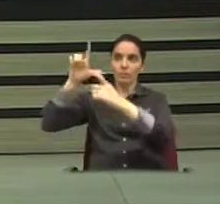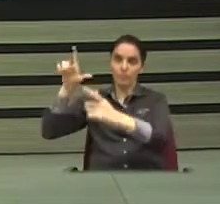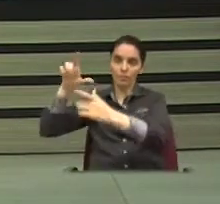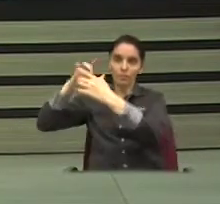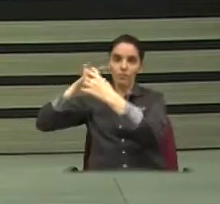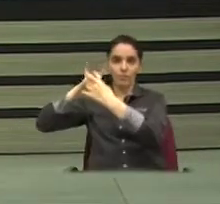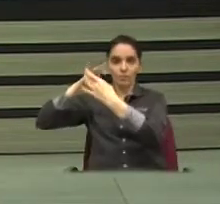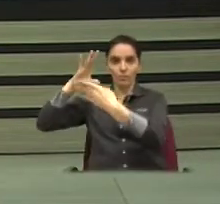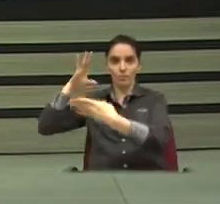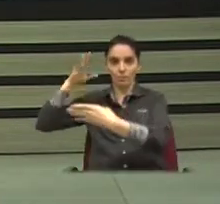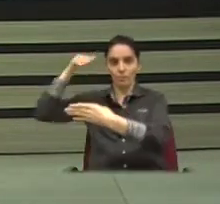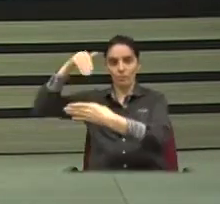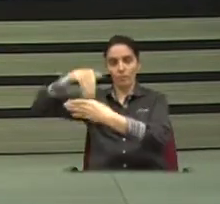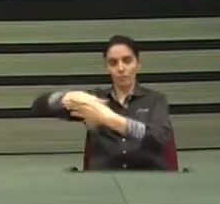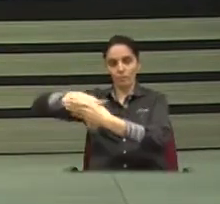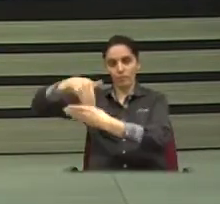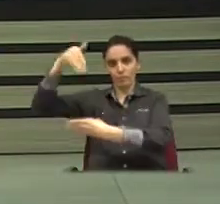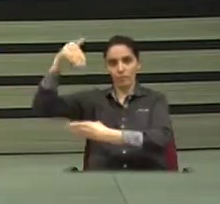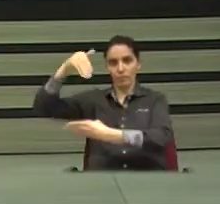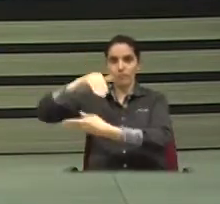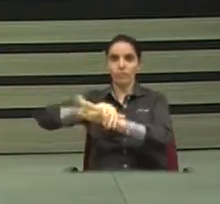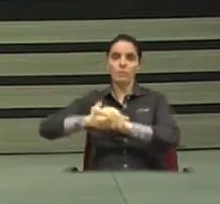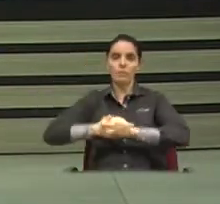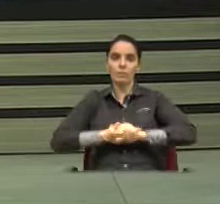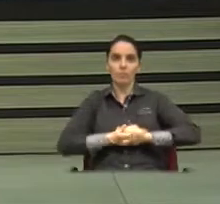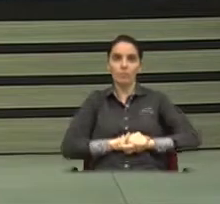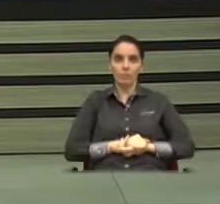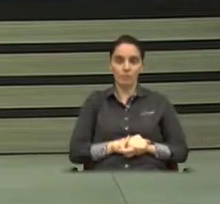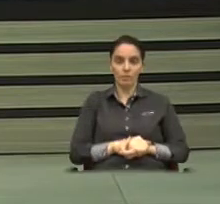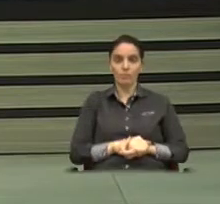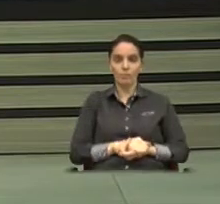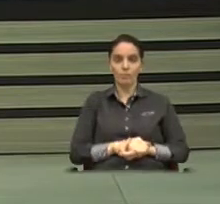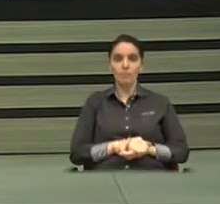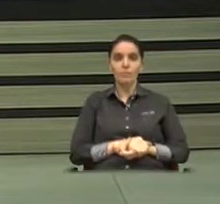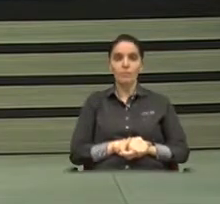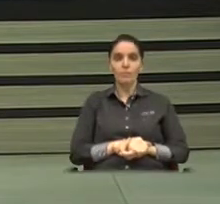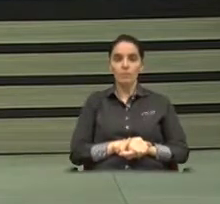de votação, senhores vereadores, ele está aberto.